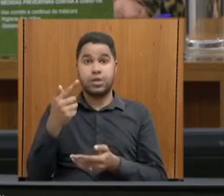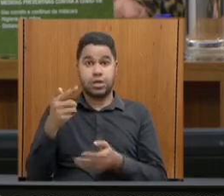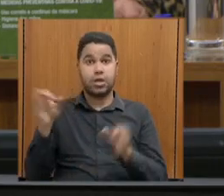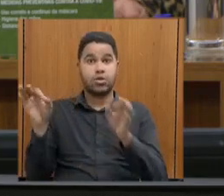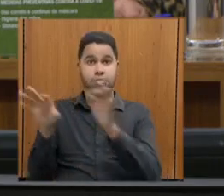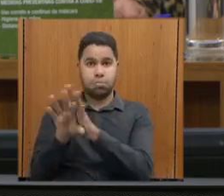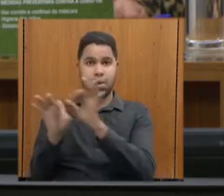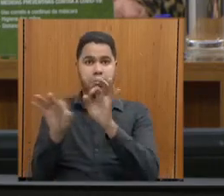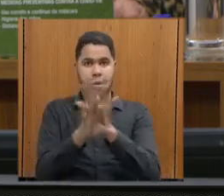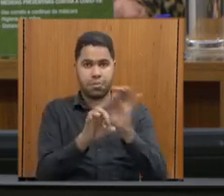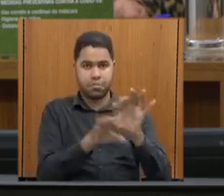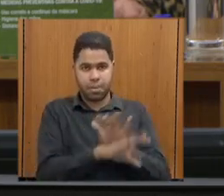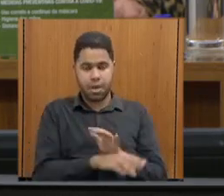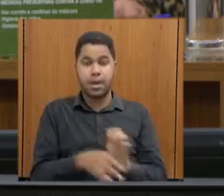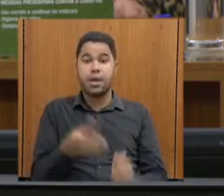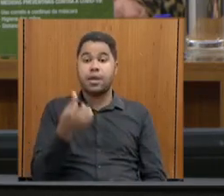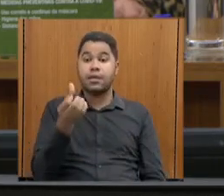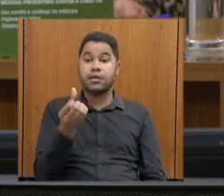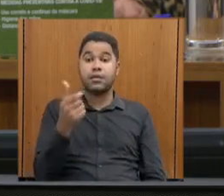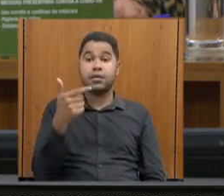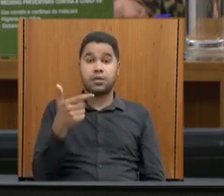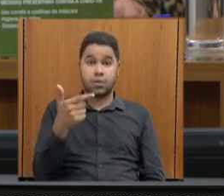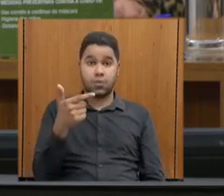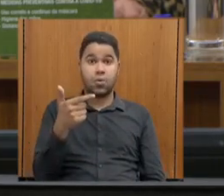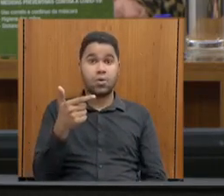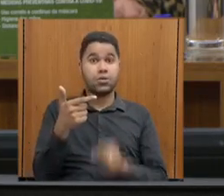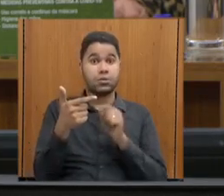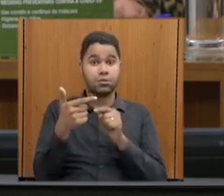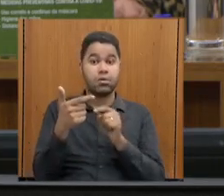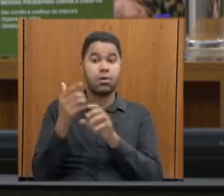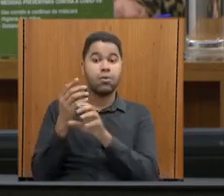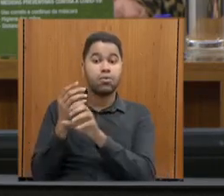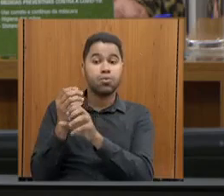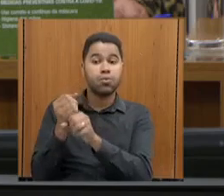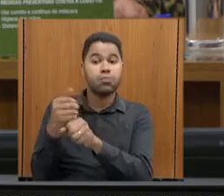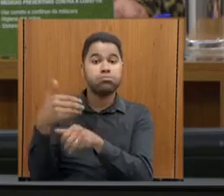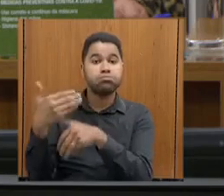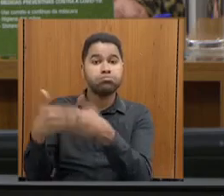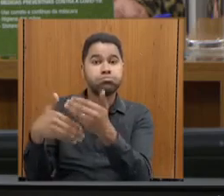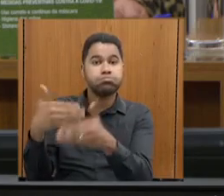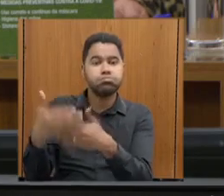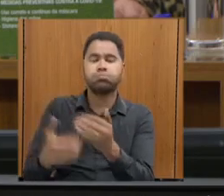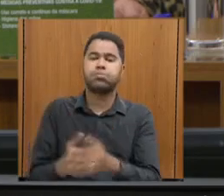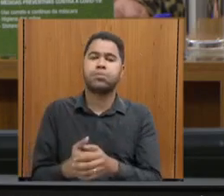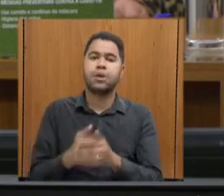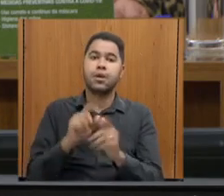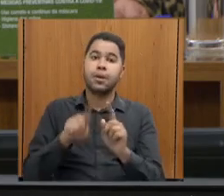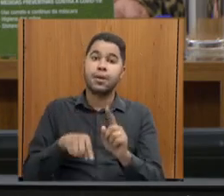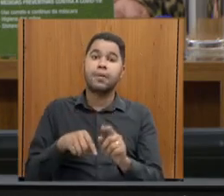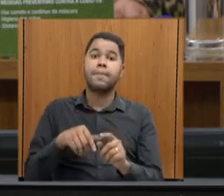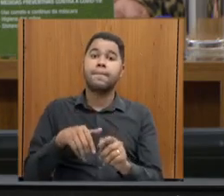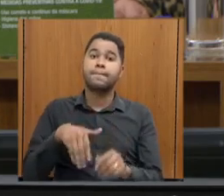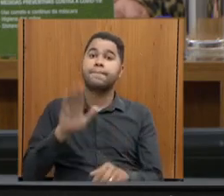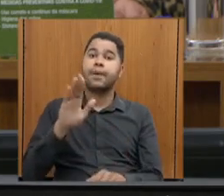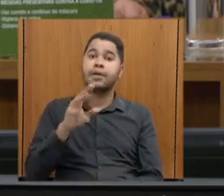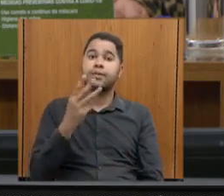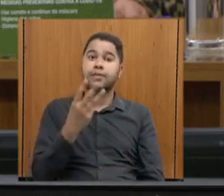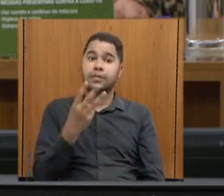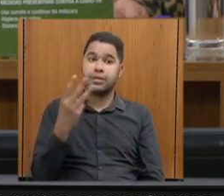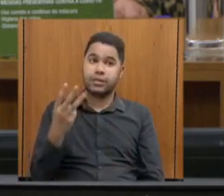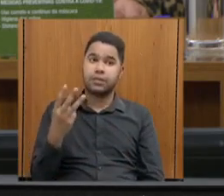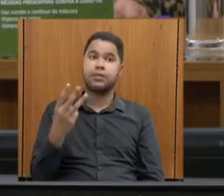concluídos em 2002 e 62 né acumulado aí até o período são mais de 33 sistema